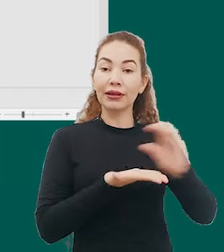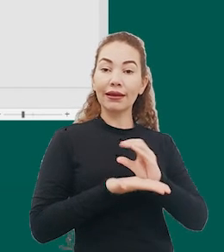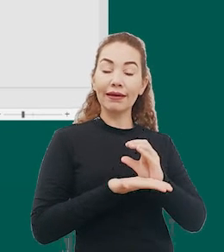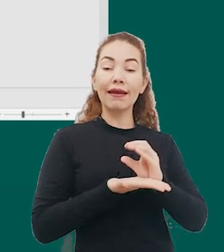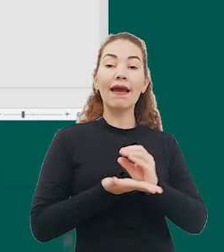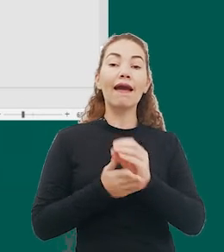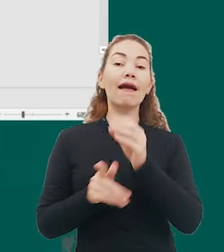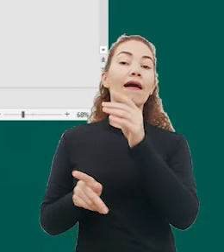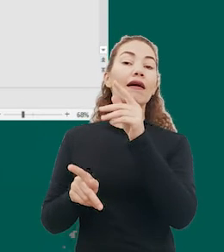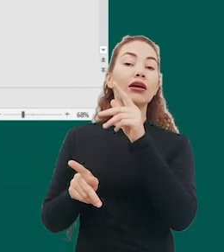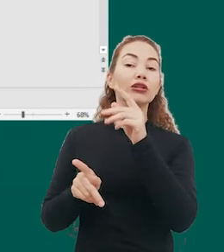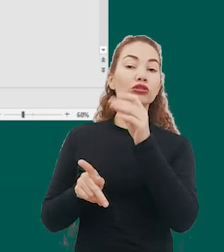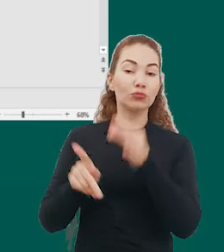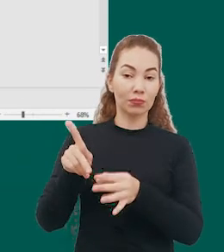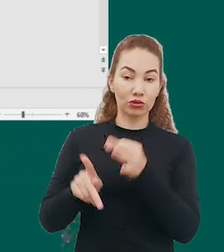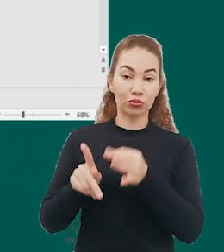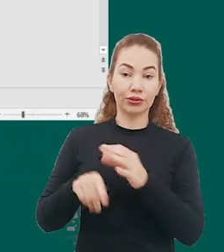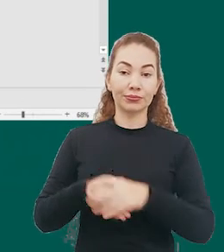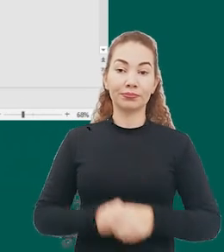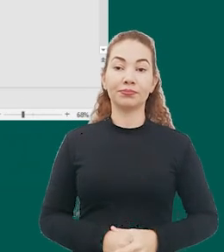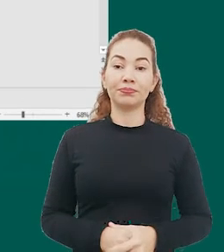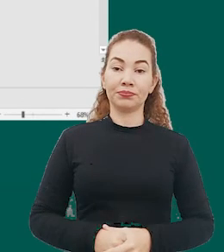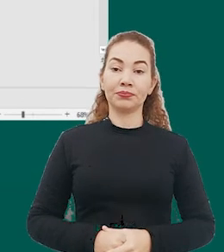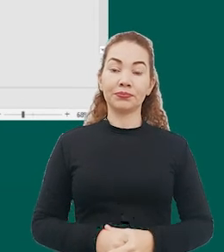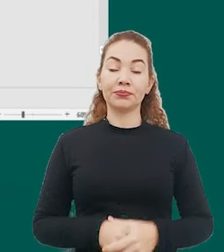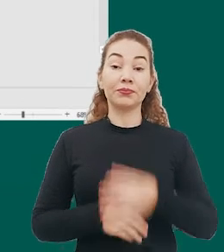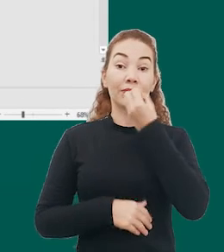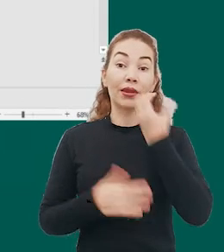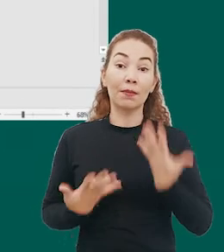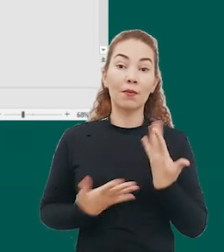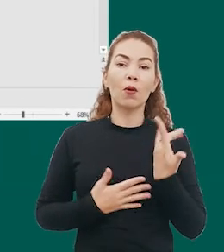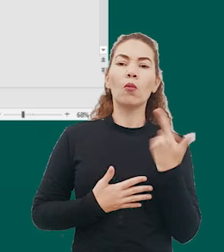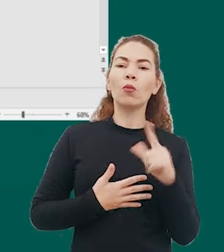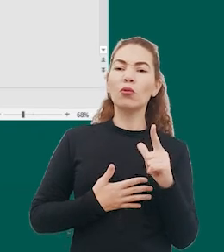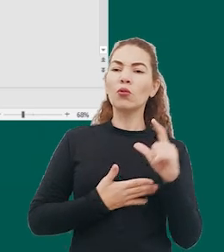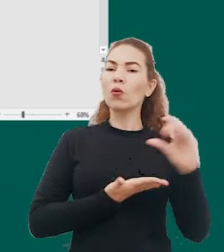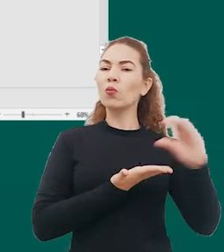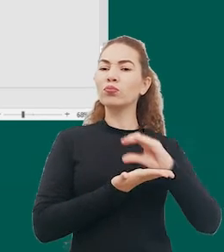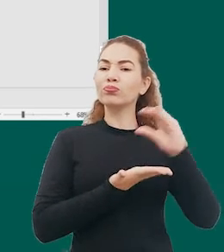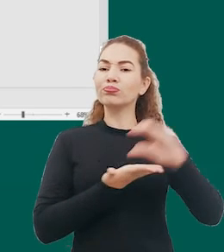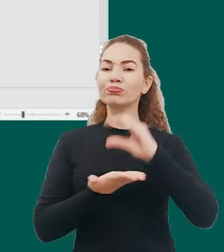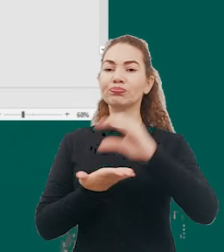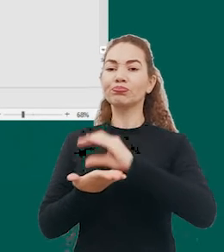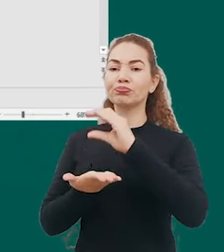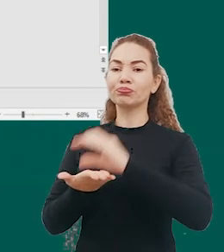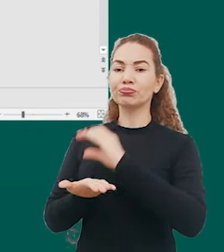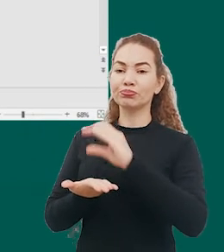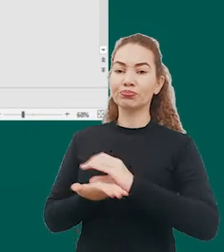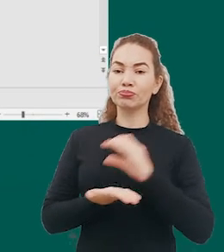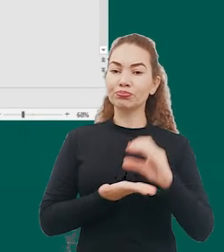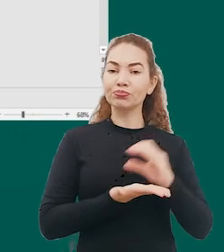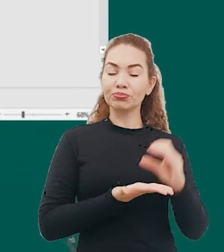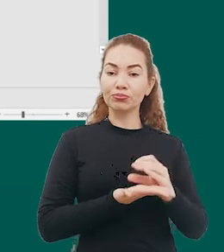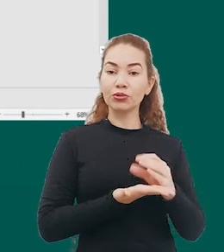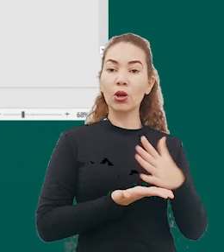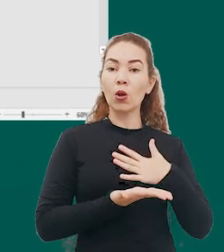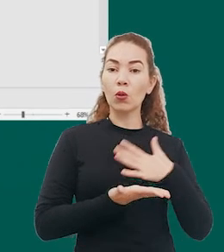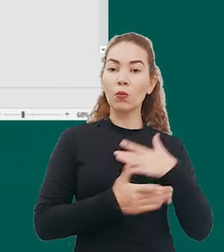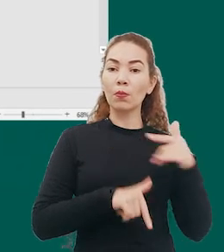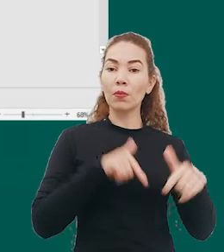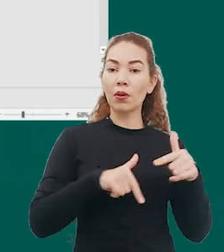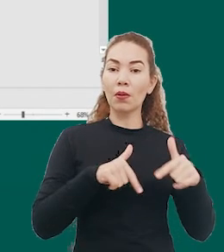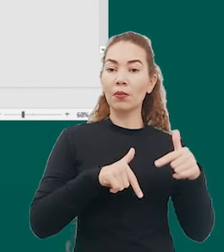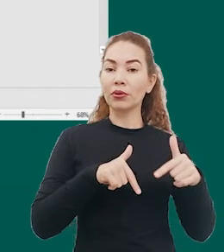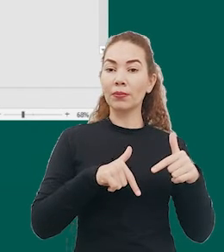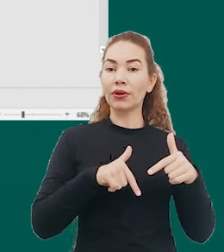pessoa jurídica. Bom, e os demais rendimentos que eu recebi da minha fonte pagadora, a empresa onde